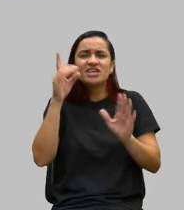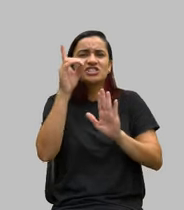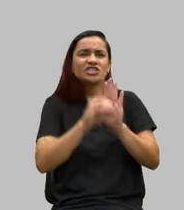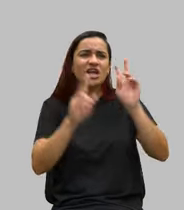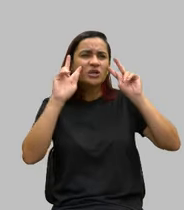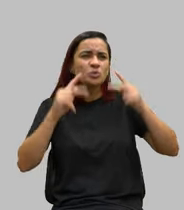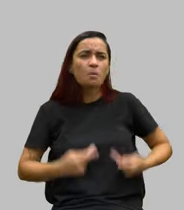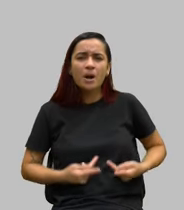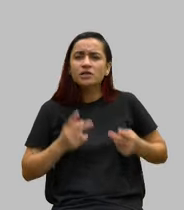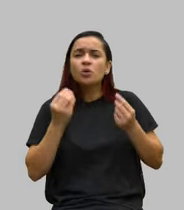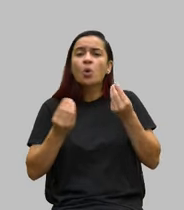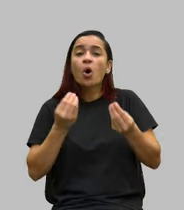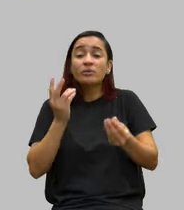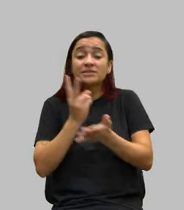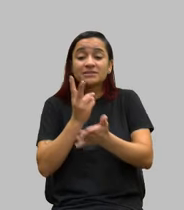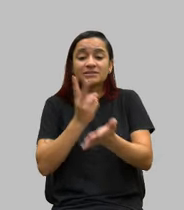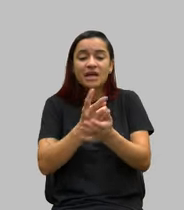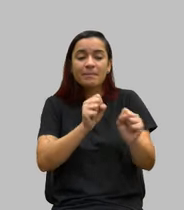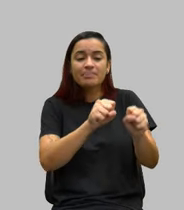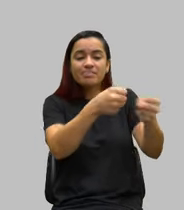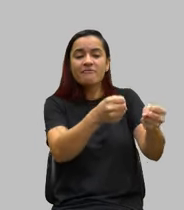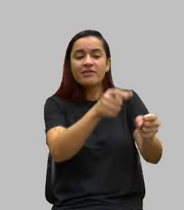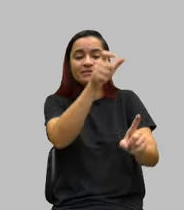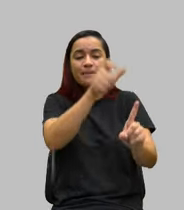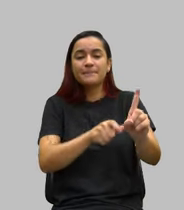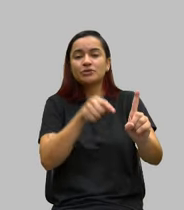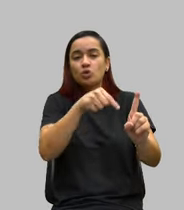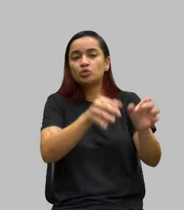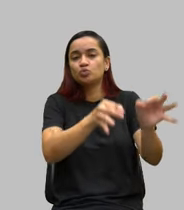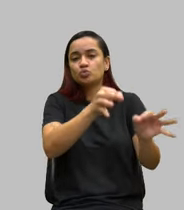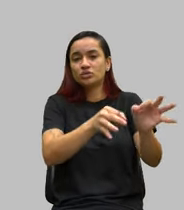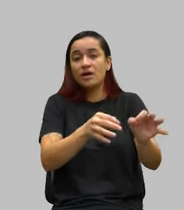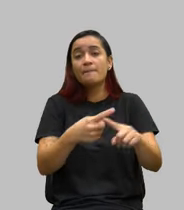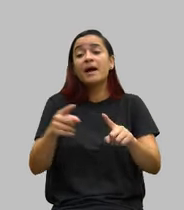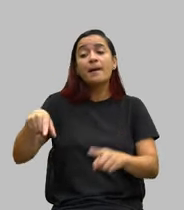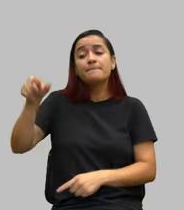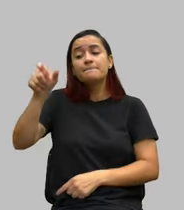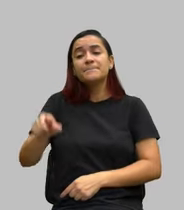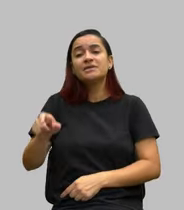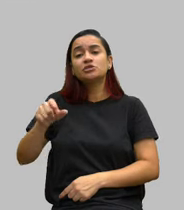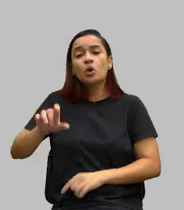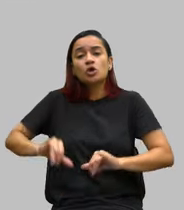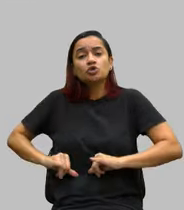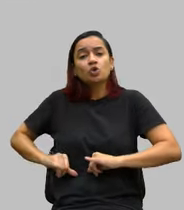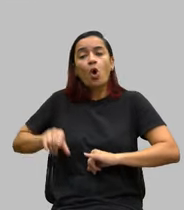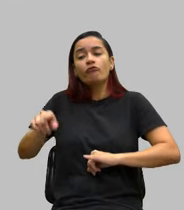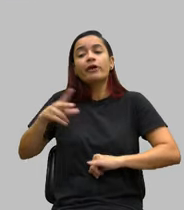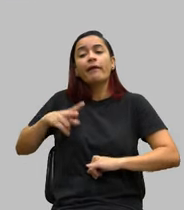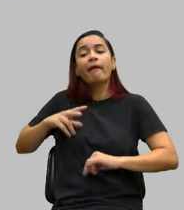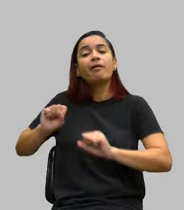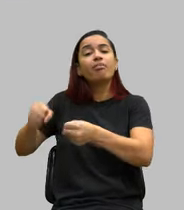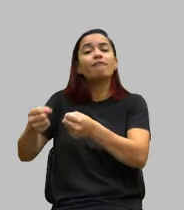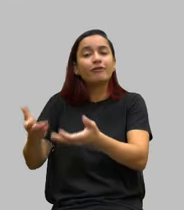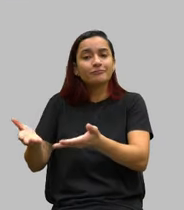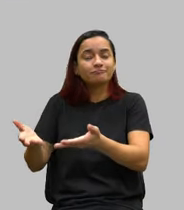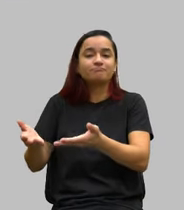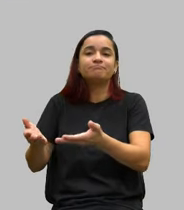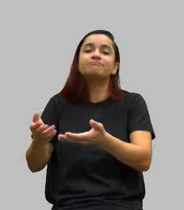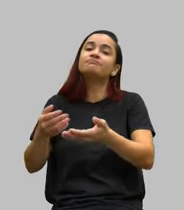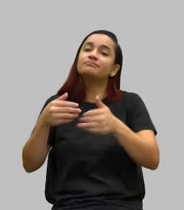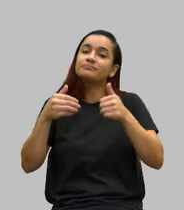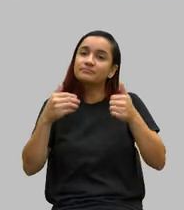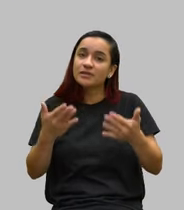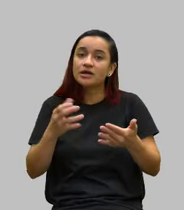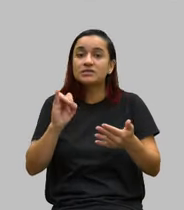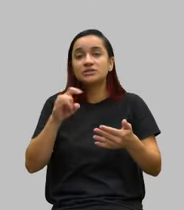defesa do Réu e naa e na defesa da vítima quem que faz a defesa da vítima então quando eu vou nessas inaugurações de prevenção que a gente tem